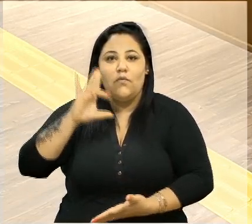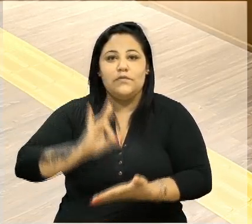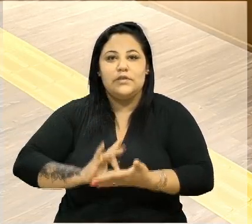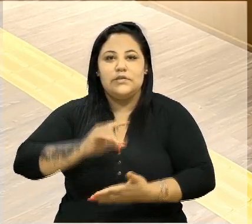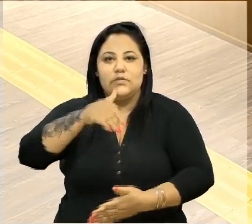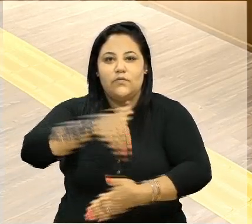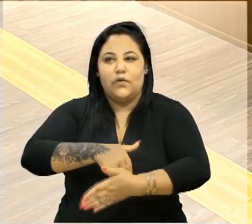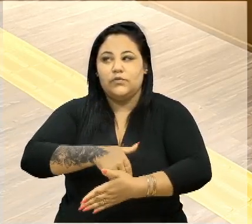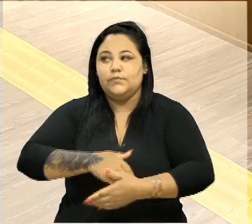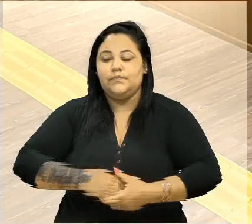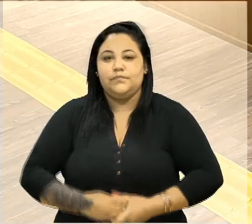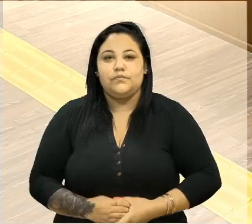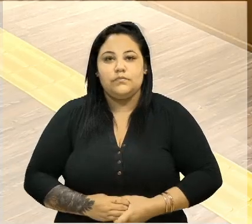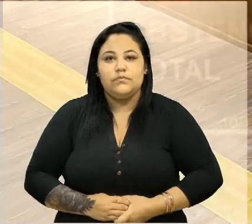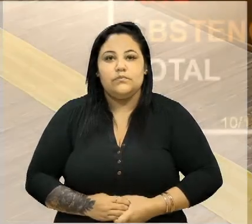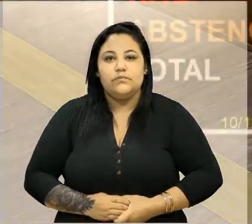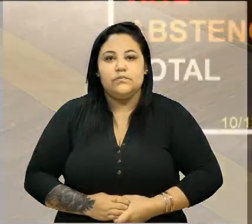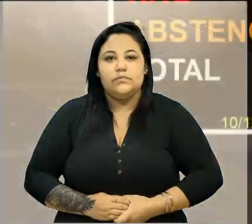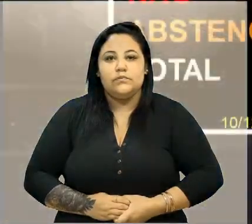os seus votos.